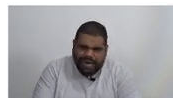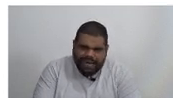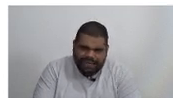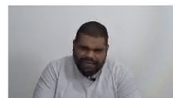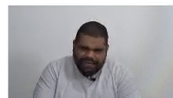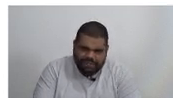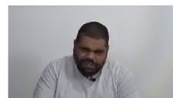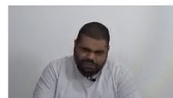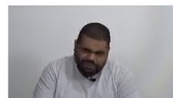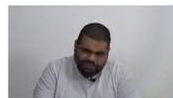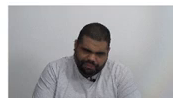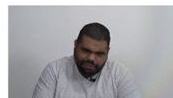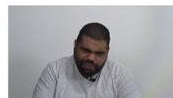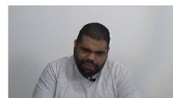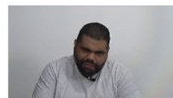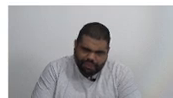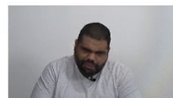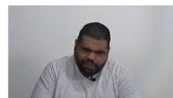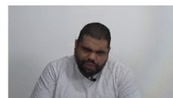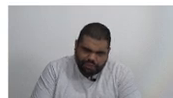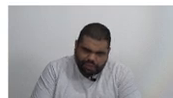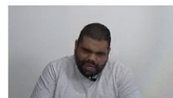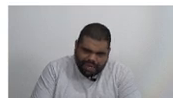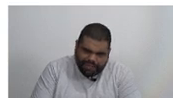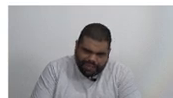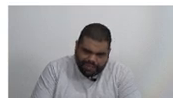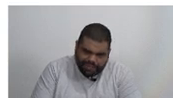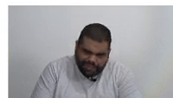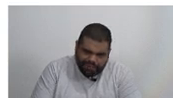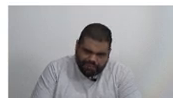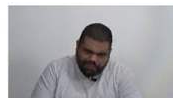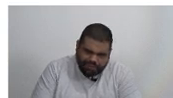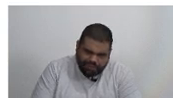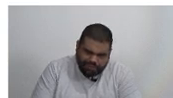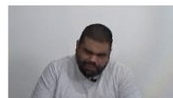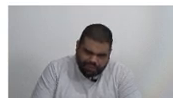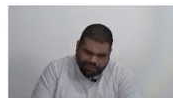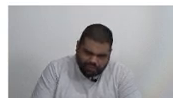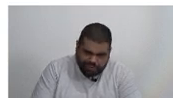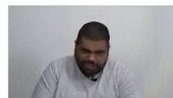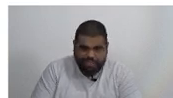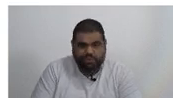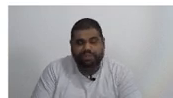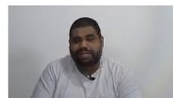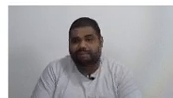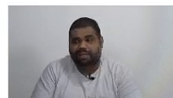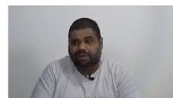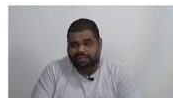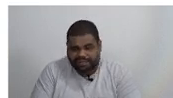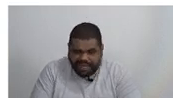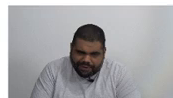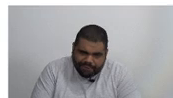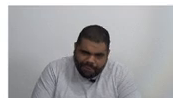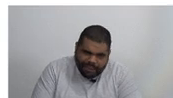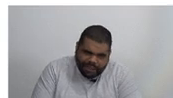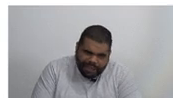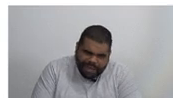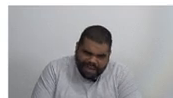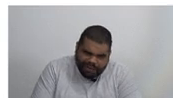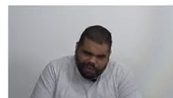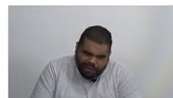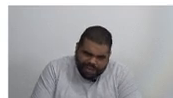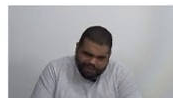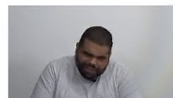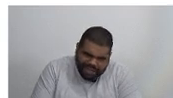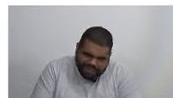sinal do A é negativo. E quando A é negativo, ou seja, quando ele é menor que zero,